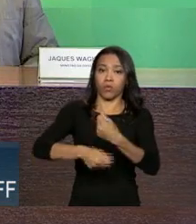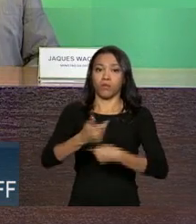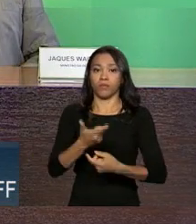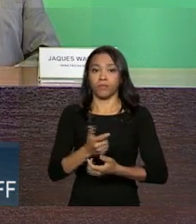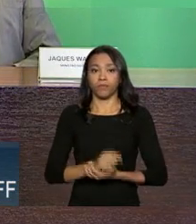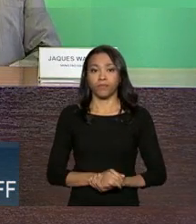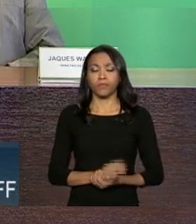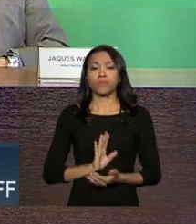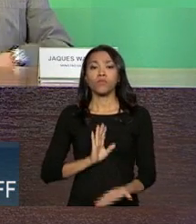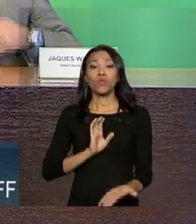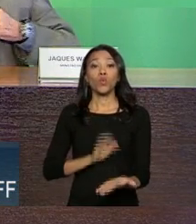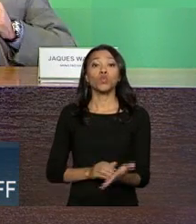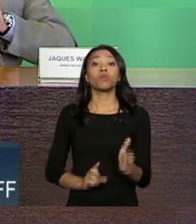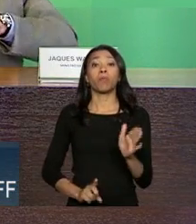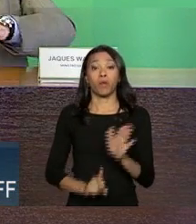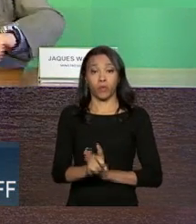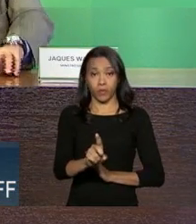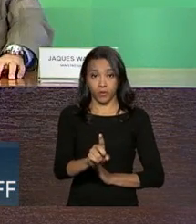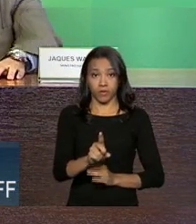Pessoal, última pergunta.